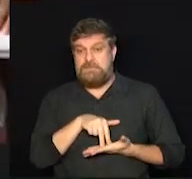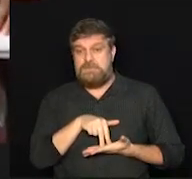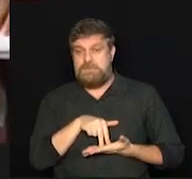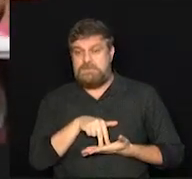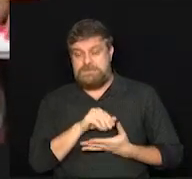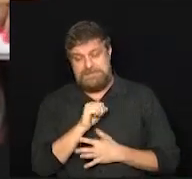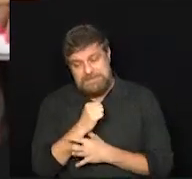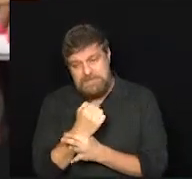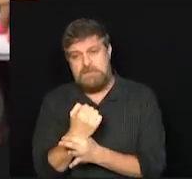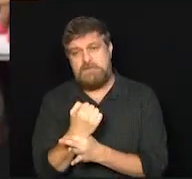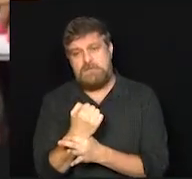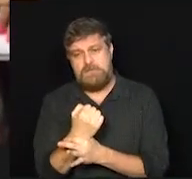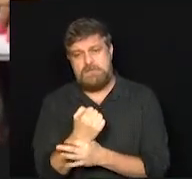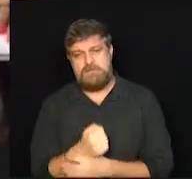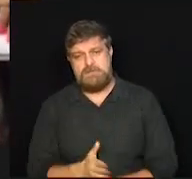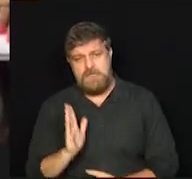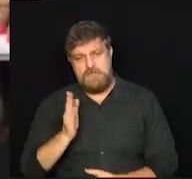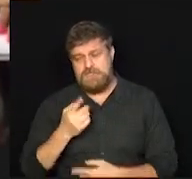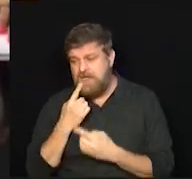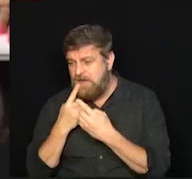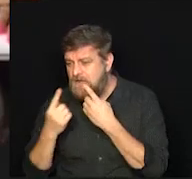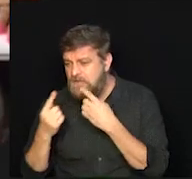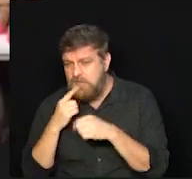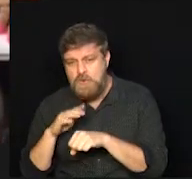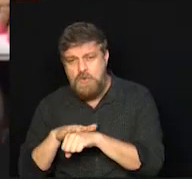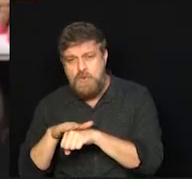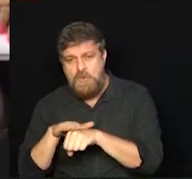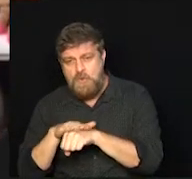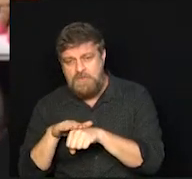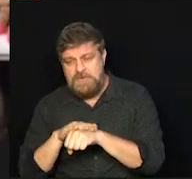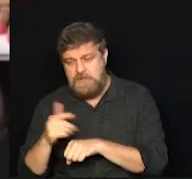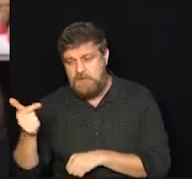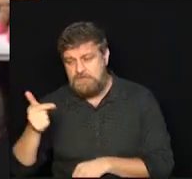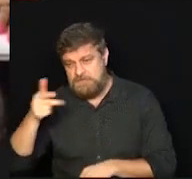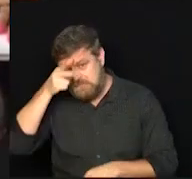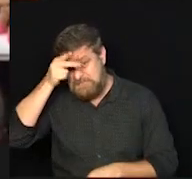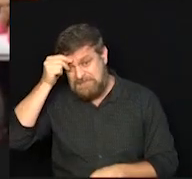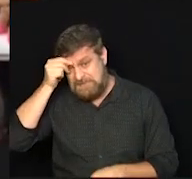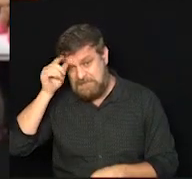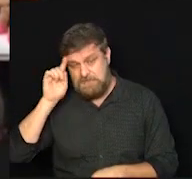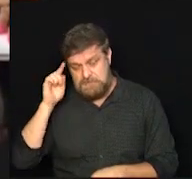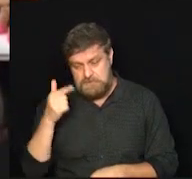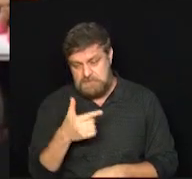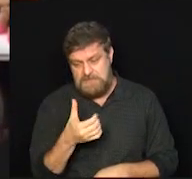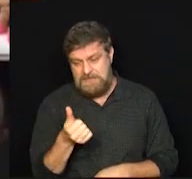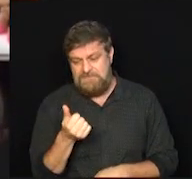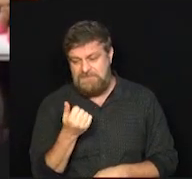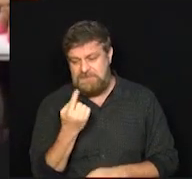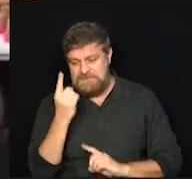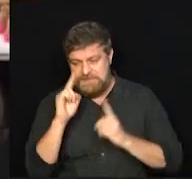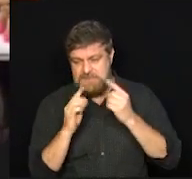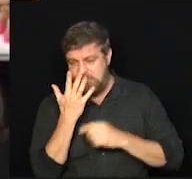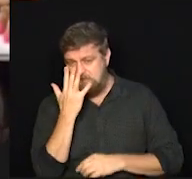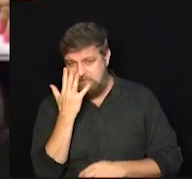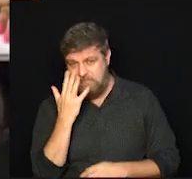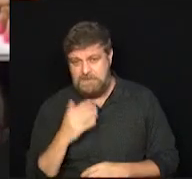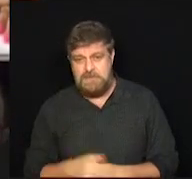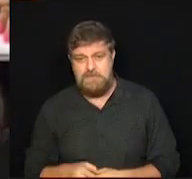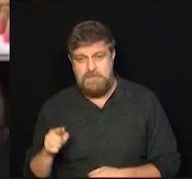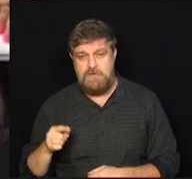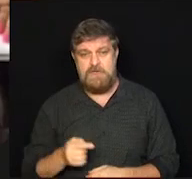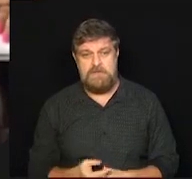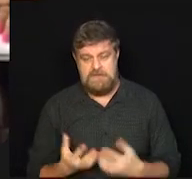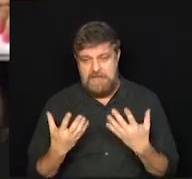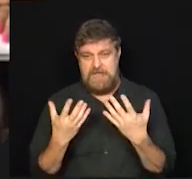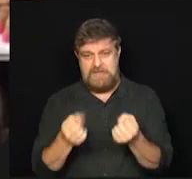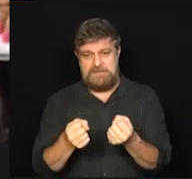ou como foi dialogar o vice-prefeito mandam no dia vinte e seis de fevereiro desse ano ele nos